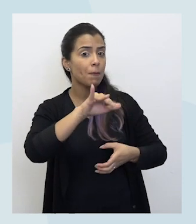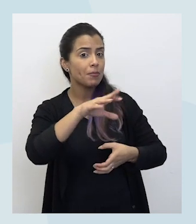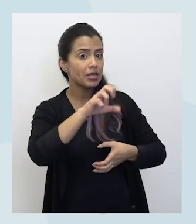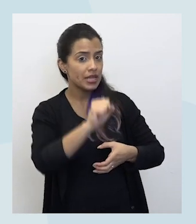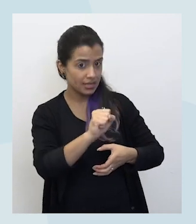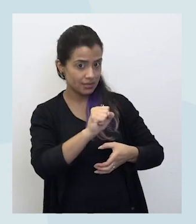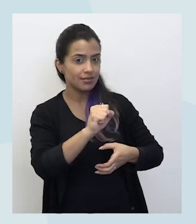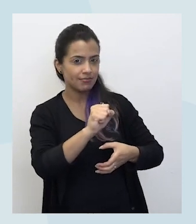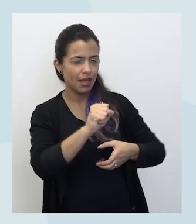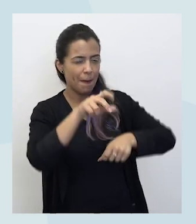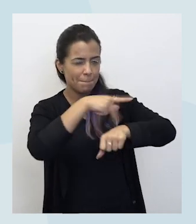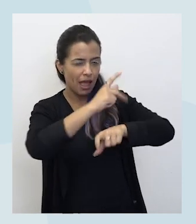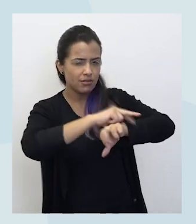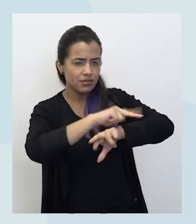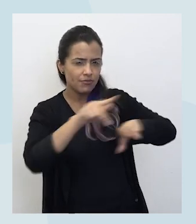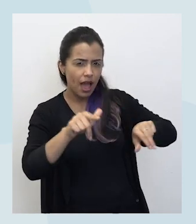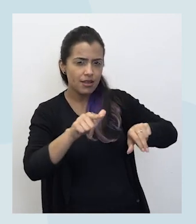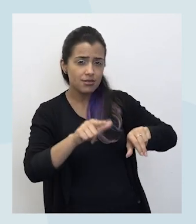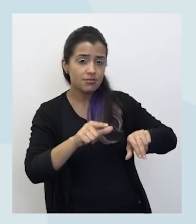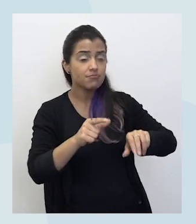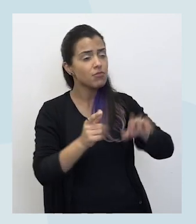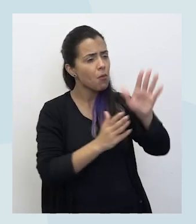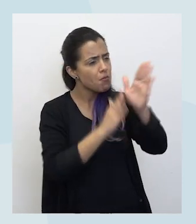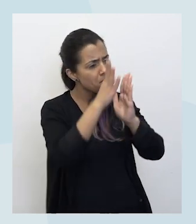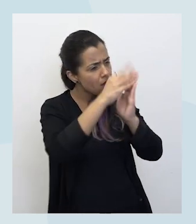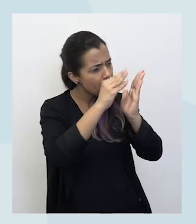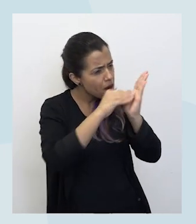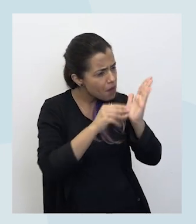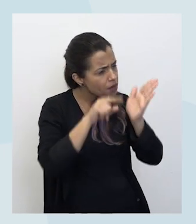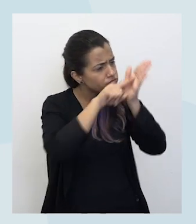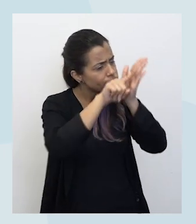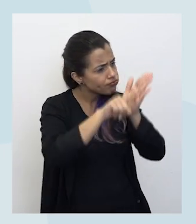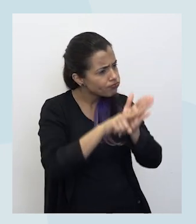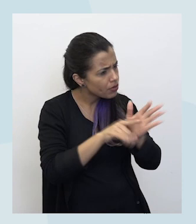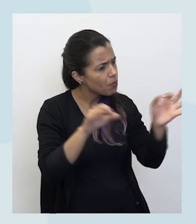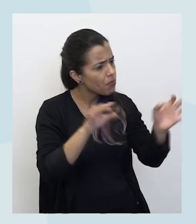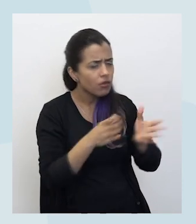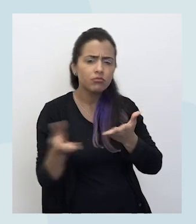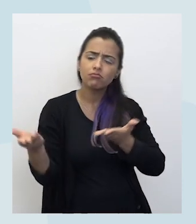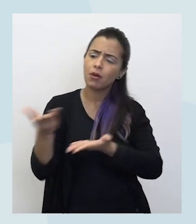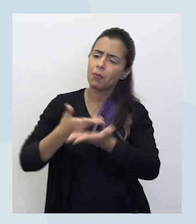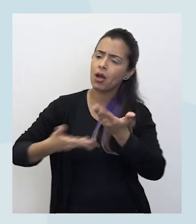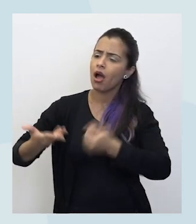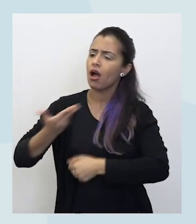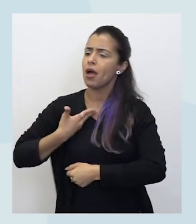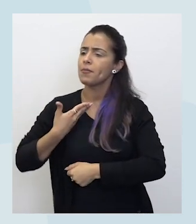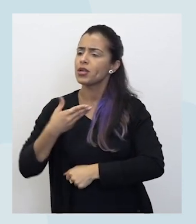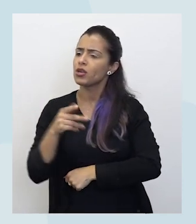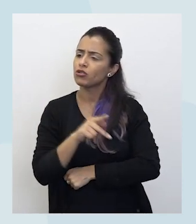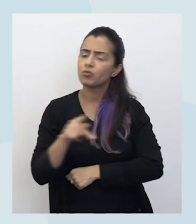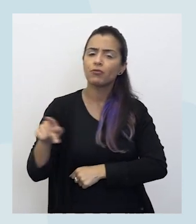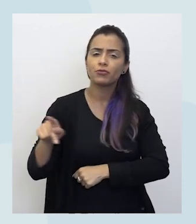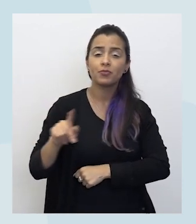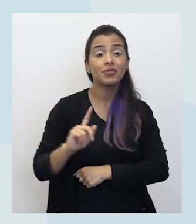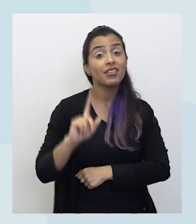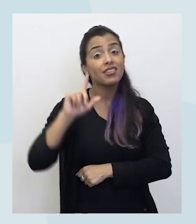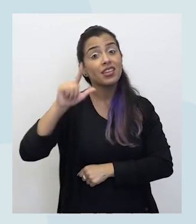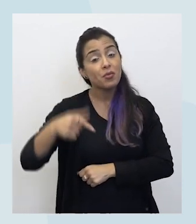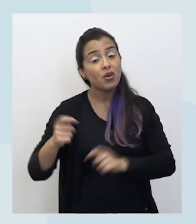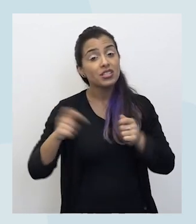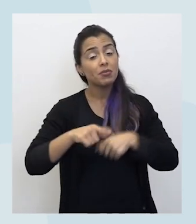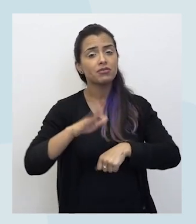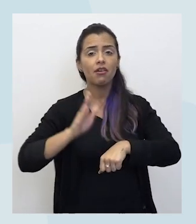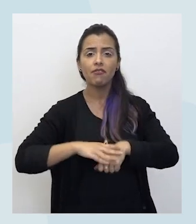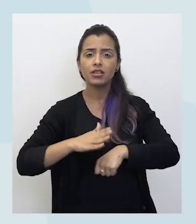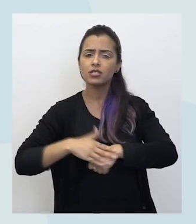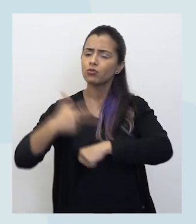com seus colegas e professores, né? Aí você pode produzir um cartaz, um pequeno vídeo, né? A